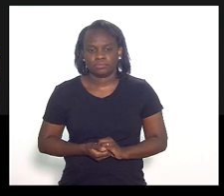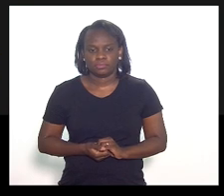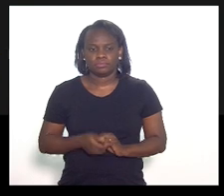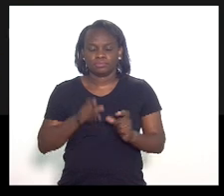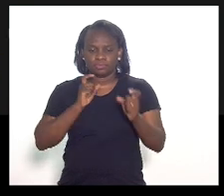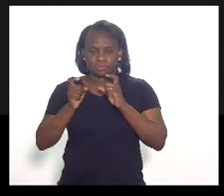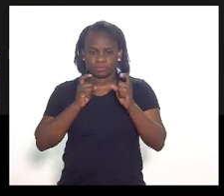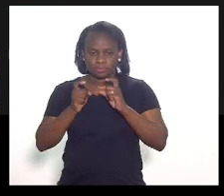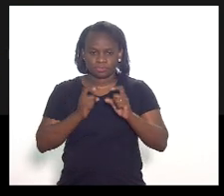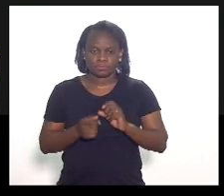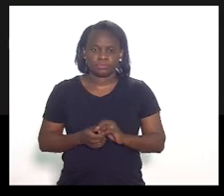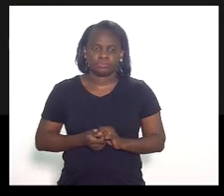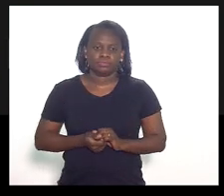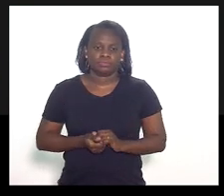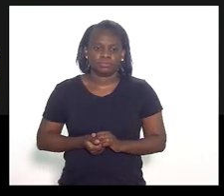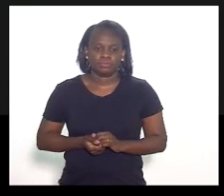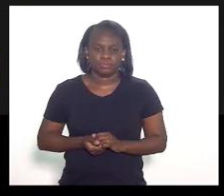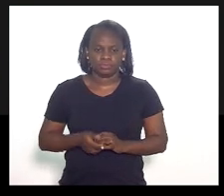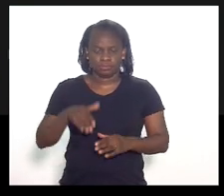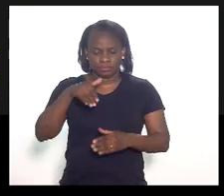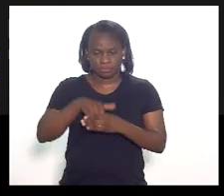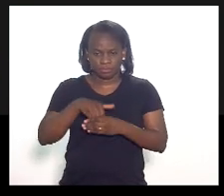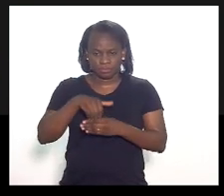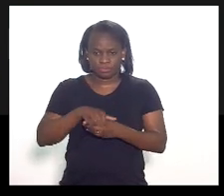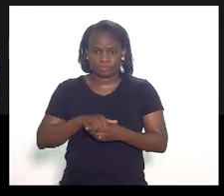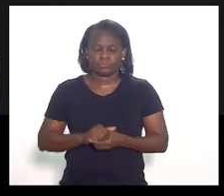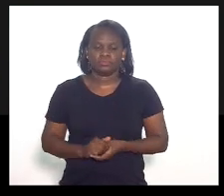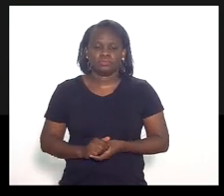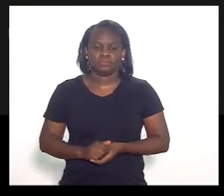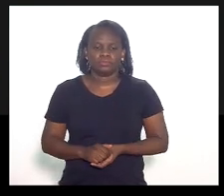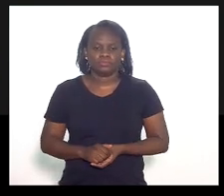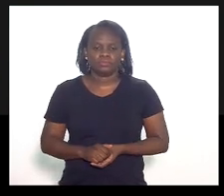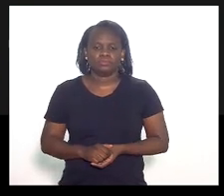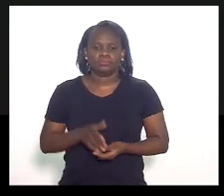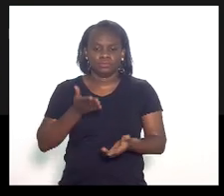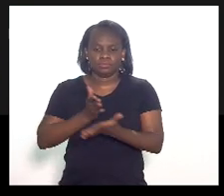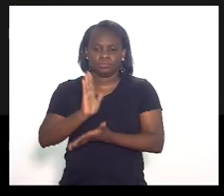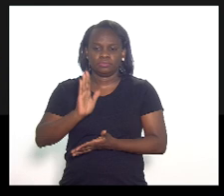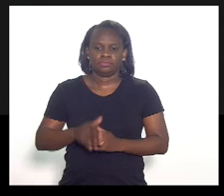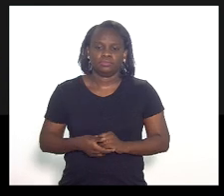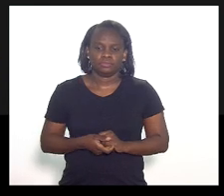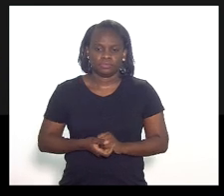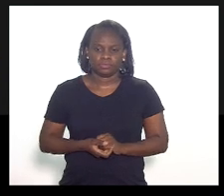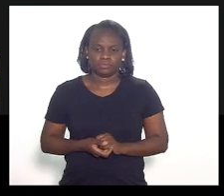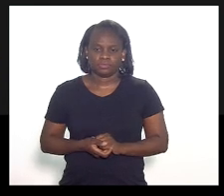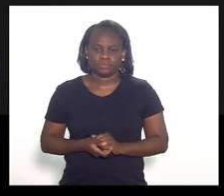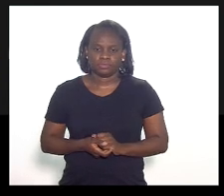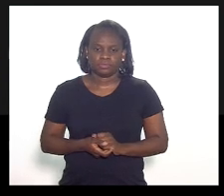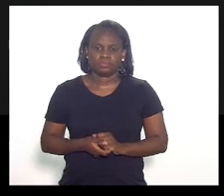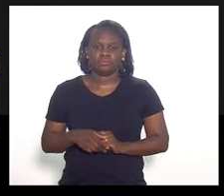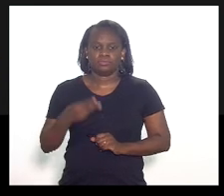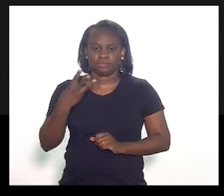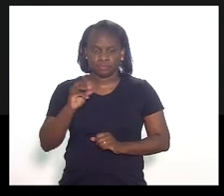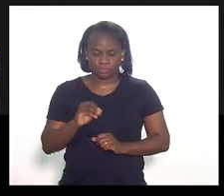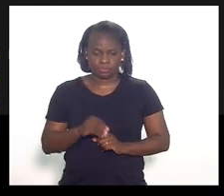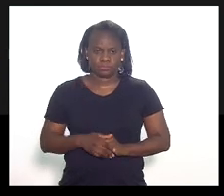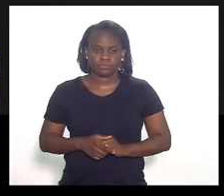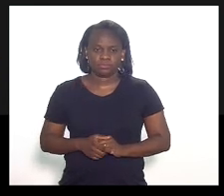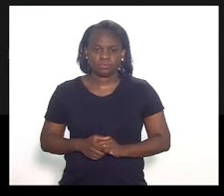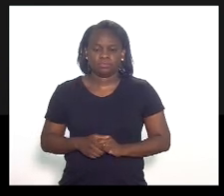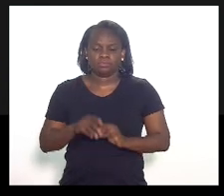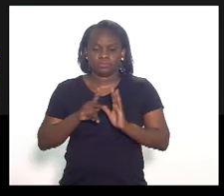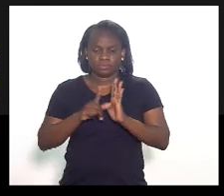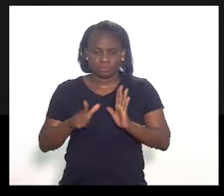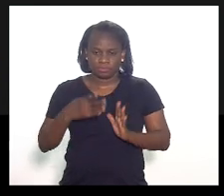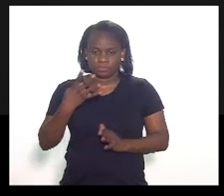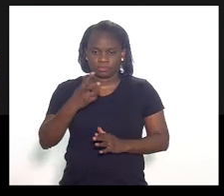Em discussão, em votação, aprovado. 30. Projeto